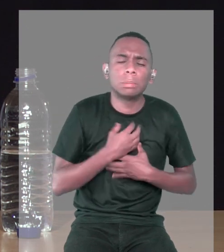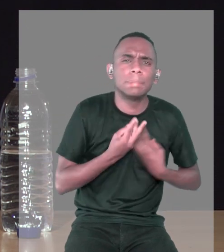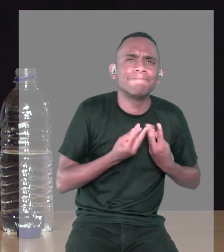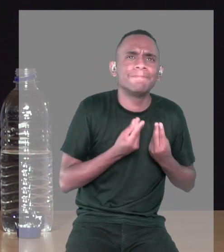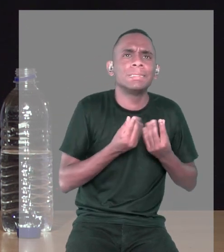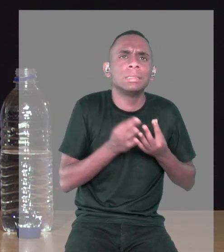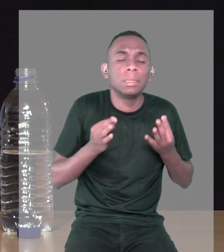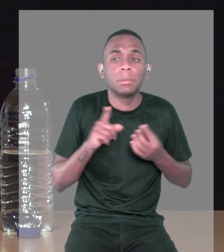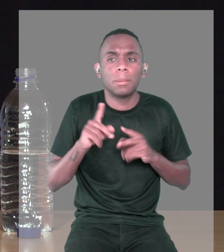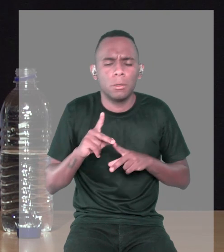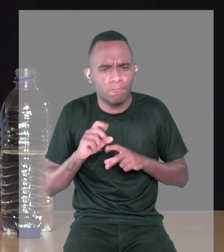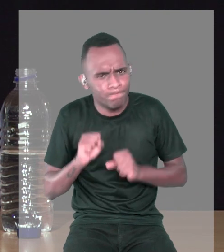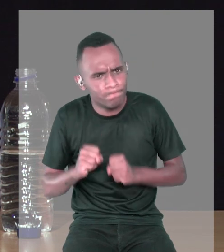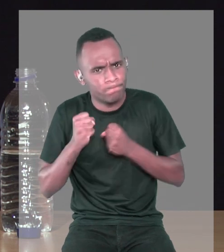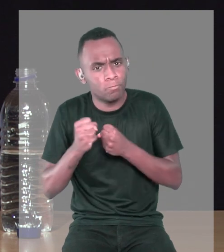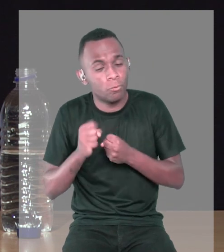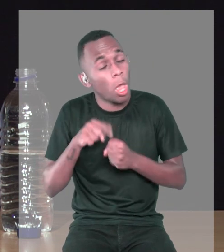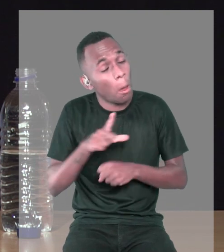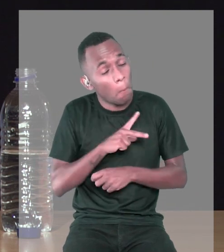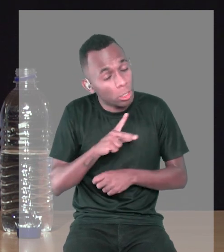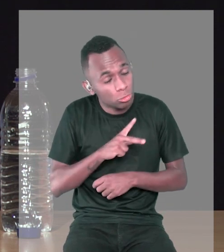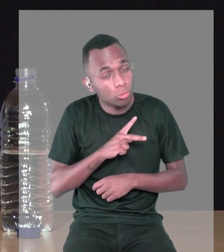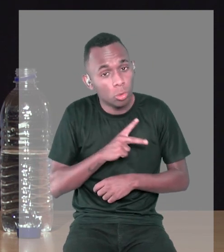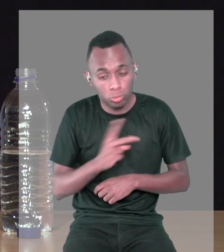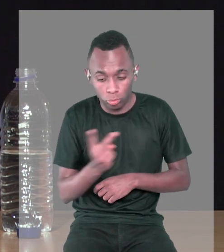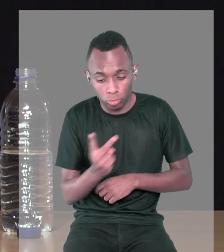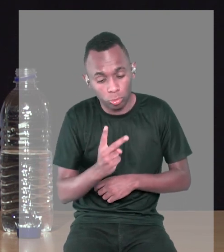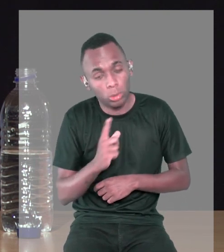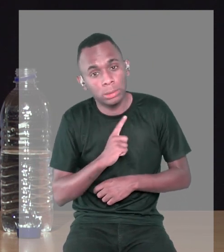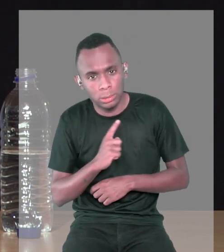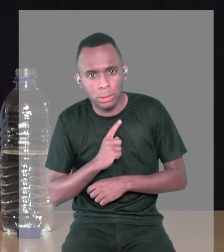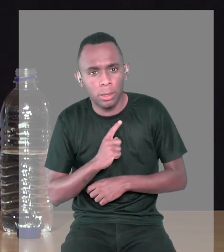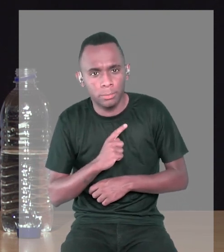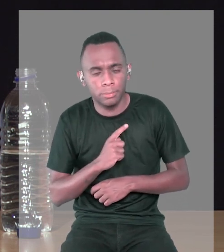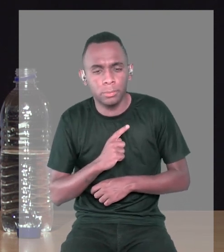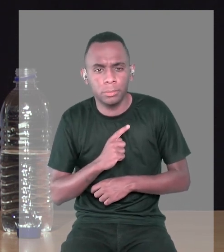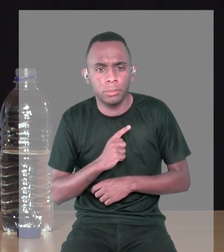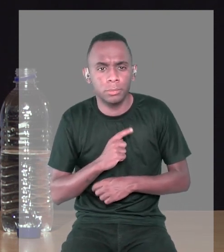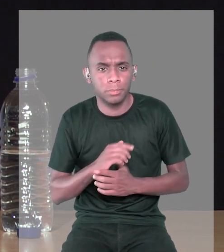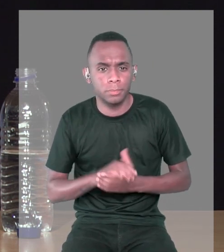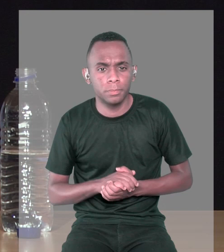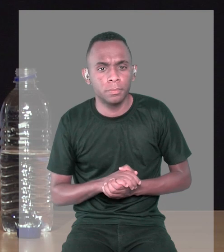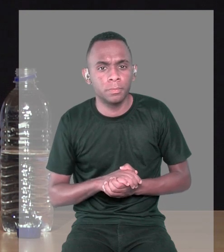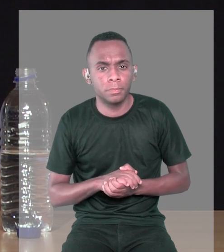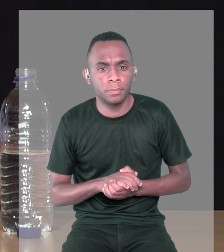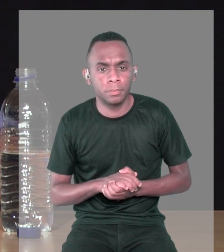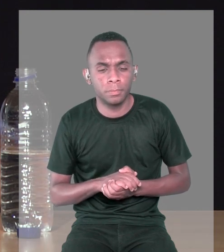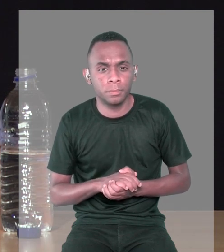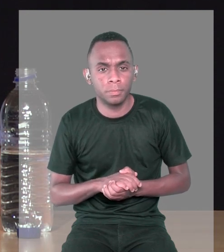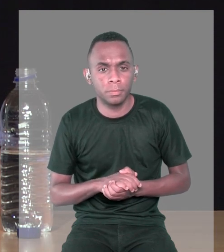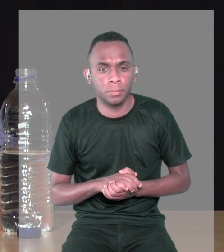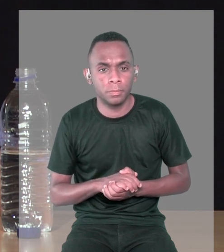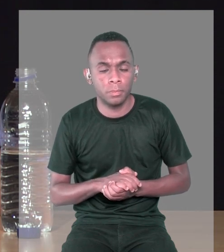vulnerabilidade e firmeza, que se dão em uma intimidade de um com o outro, como narra